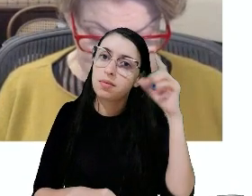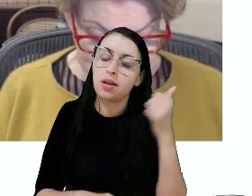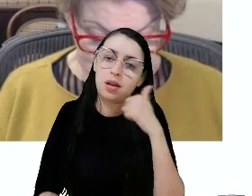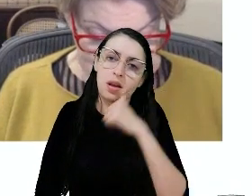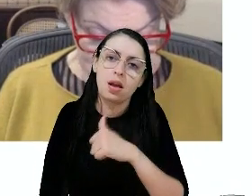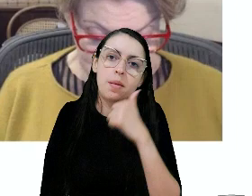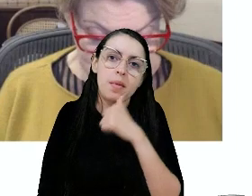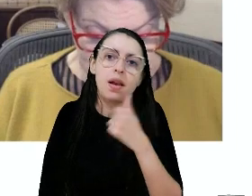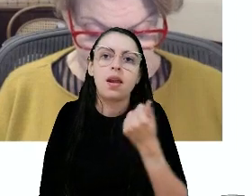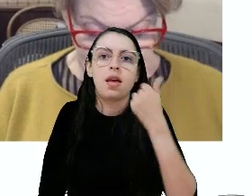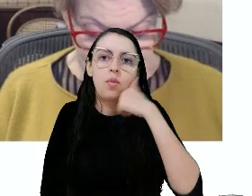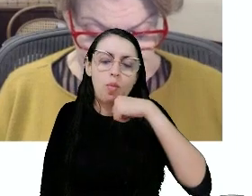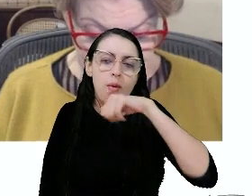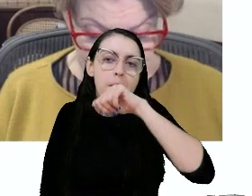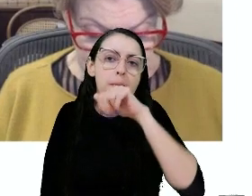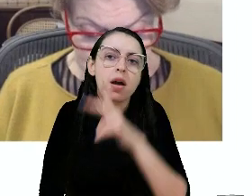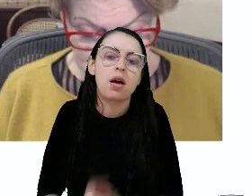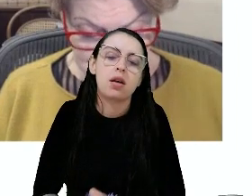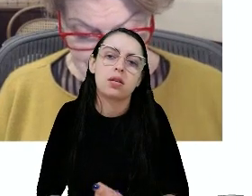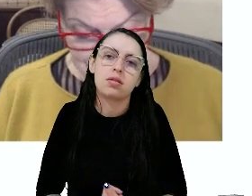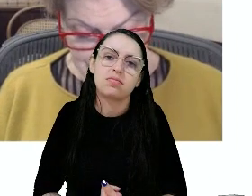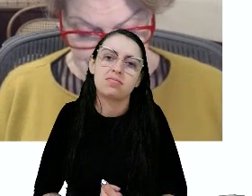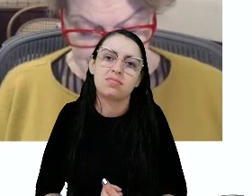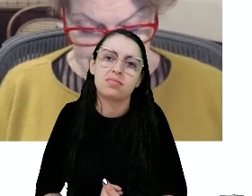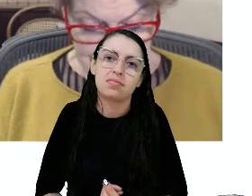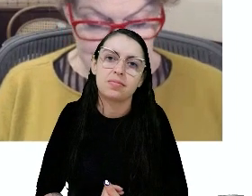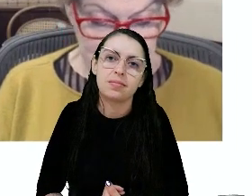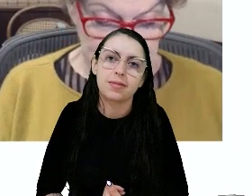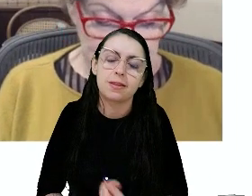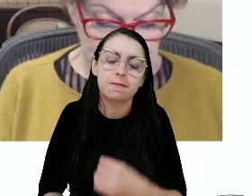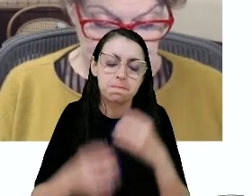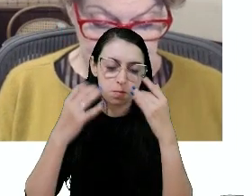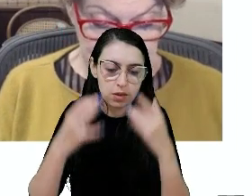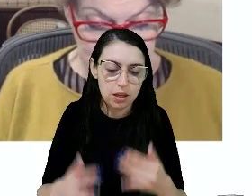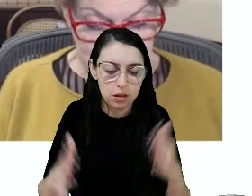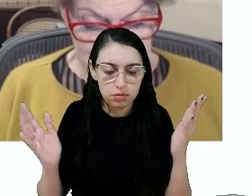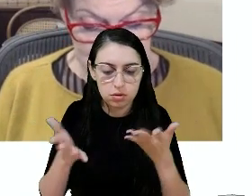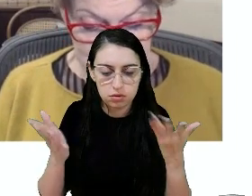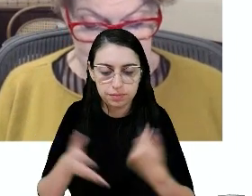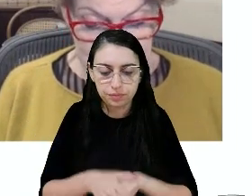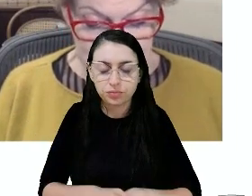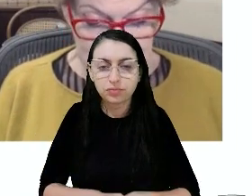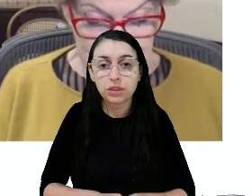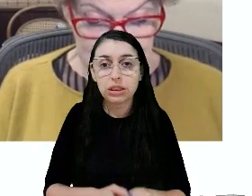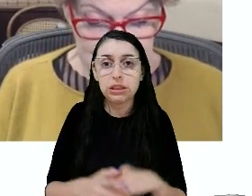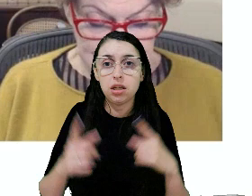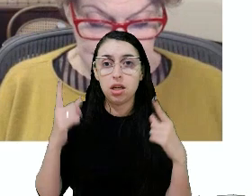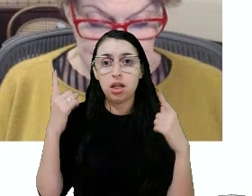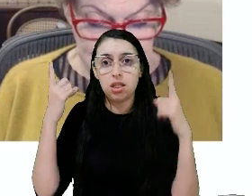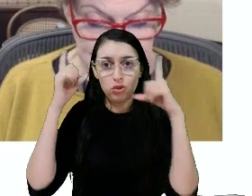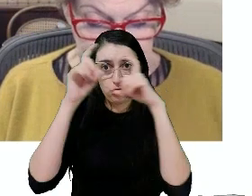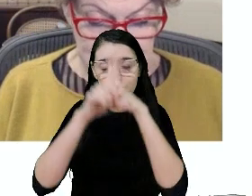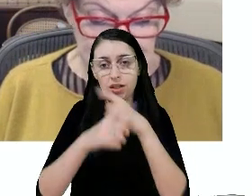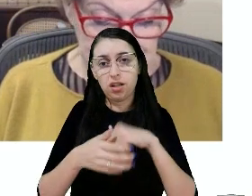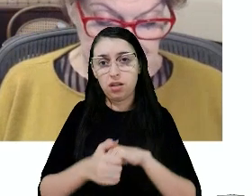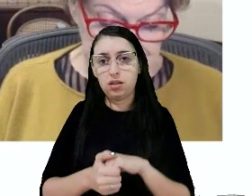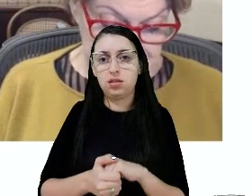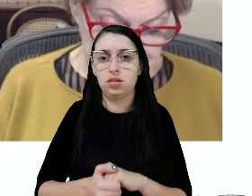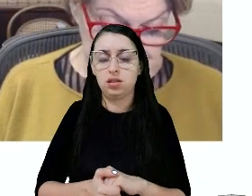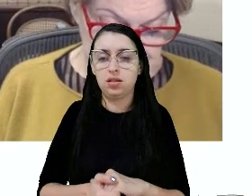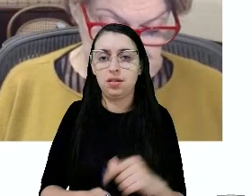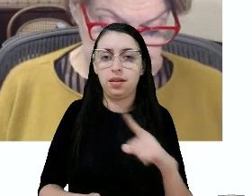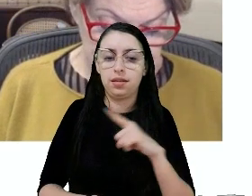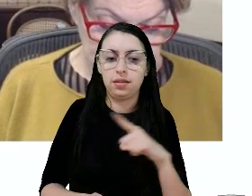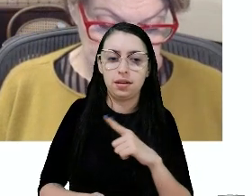E uma mulher, uma mãe, uma pessoa que vive num contexto como esse que eu contei aqui, ela tem dificuldade até de